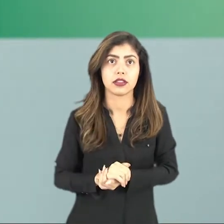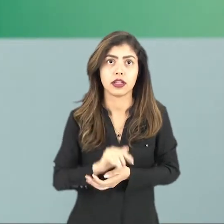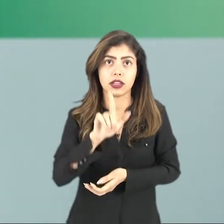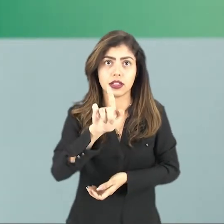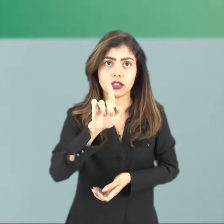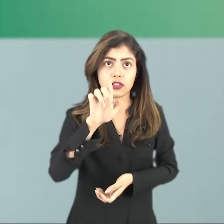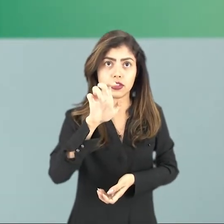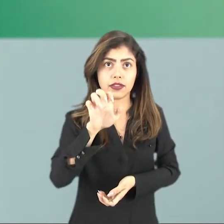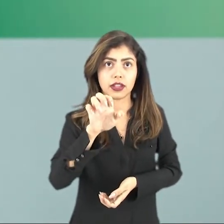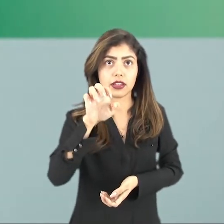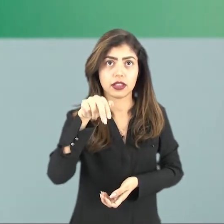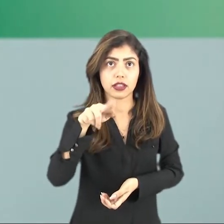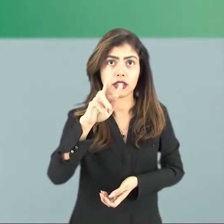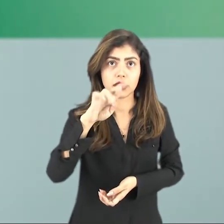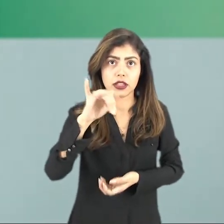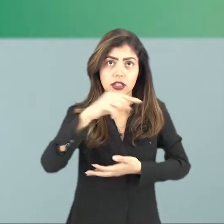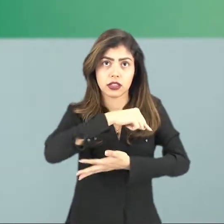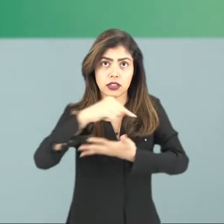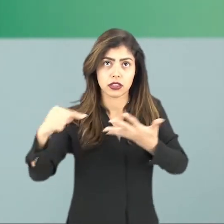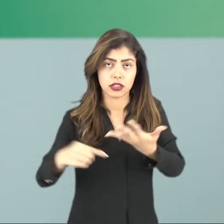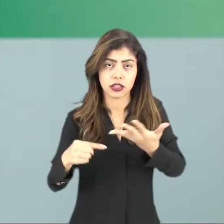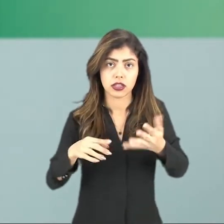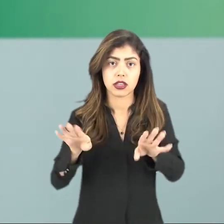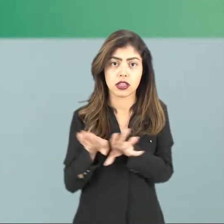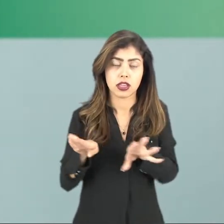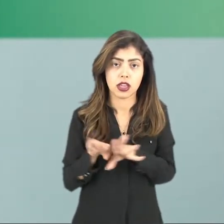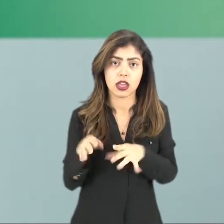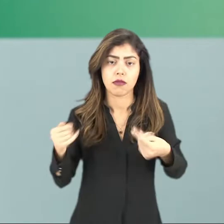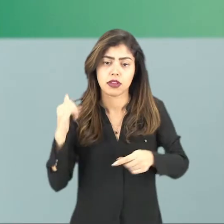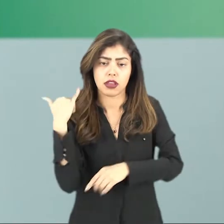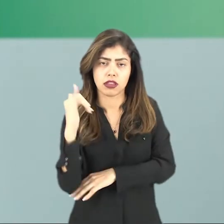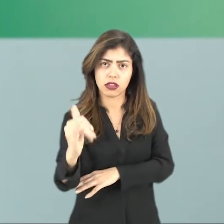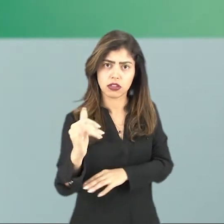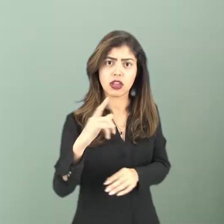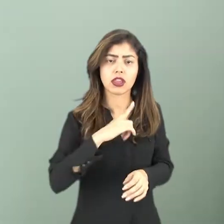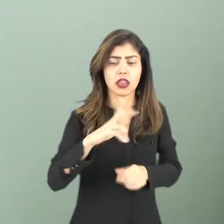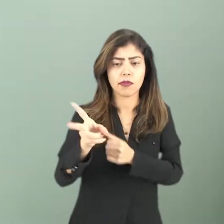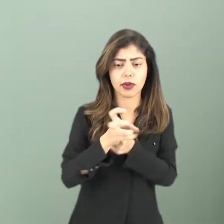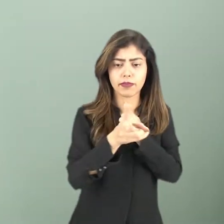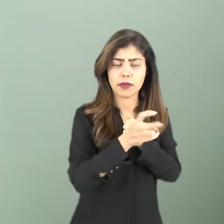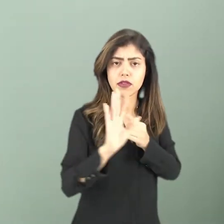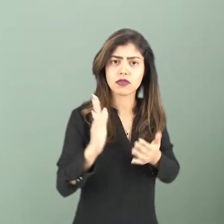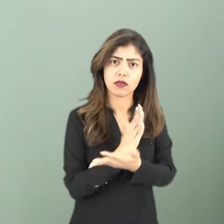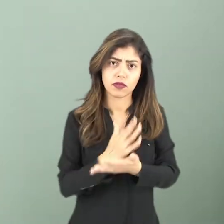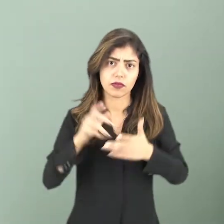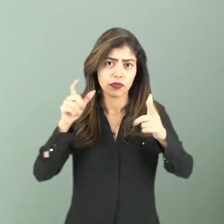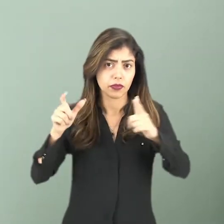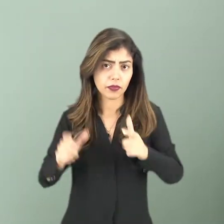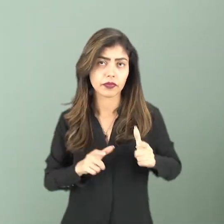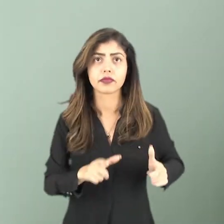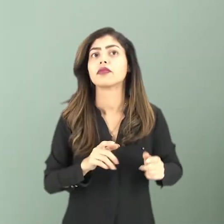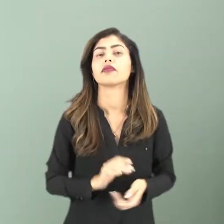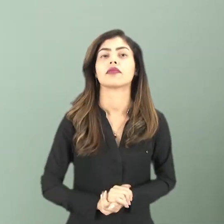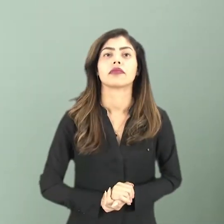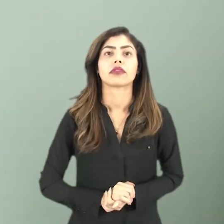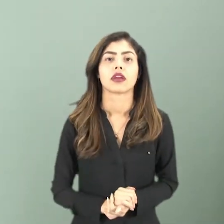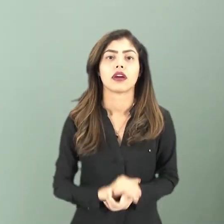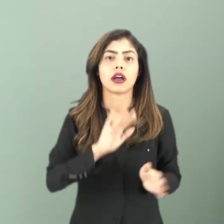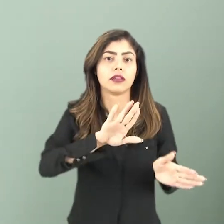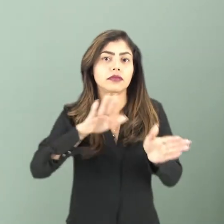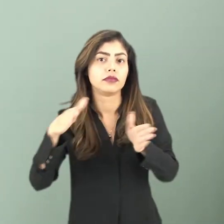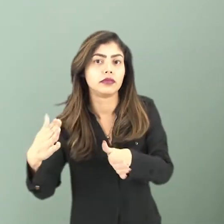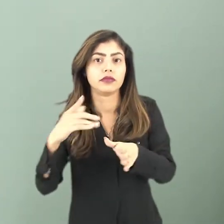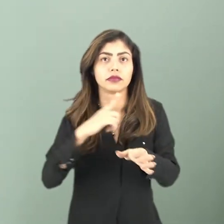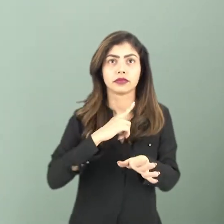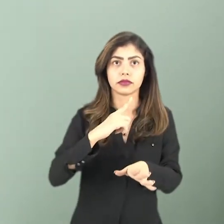tipos de geradores, feitos de várias formas, mas a ideia é que essa energia tem que vir mesmo de algum lugar, tá bom? A partir